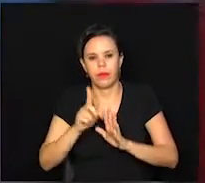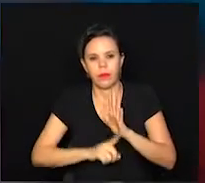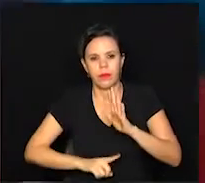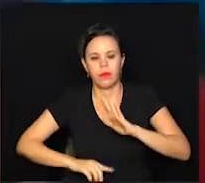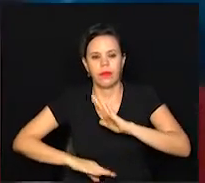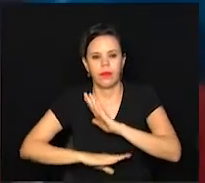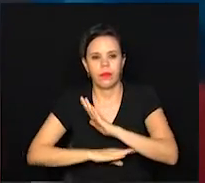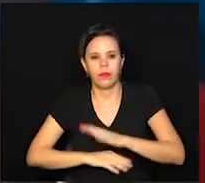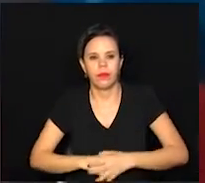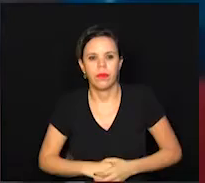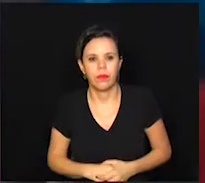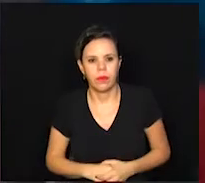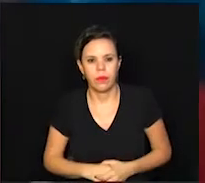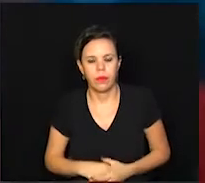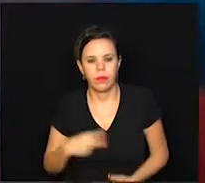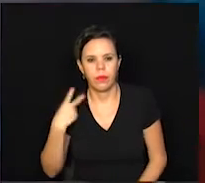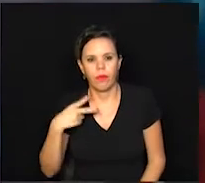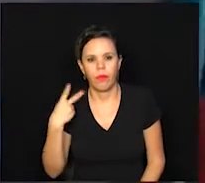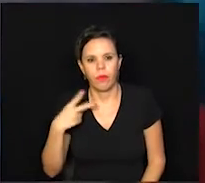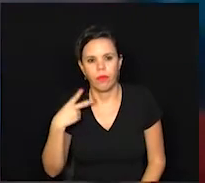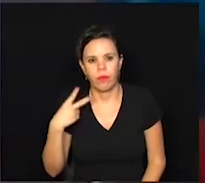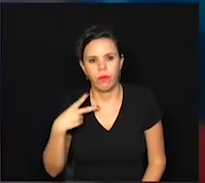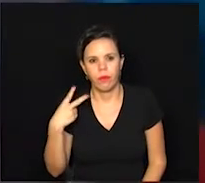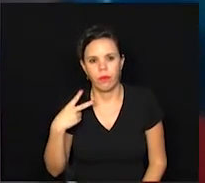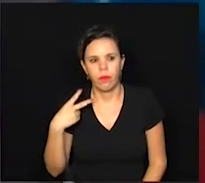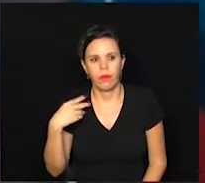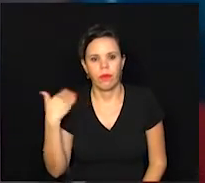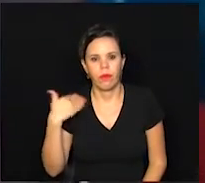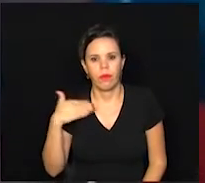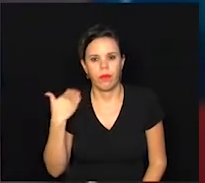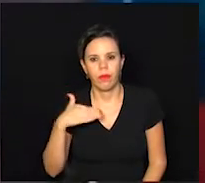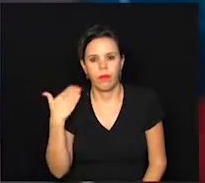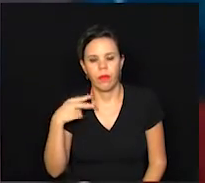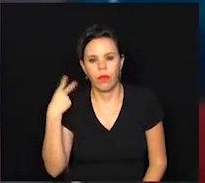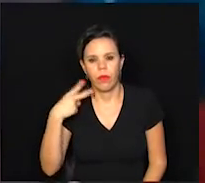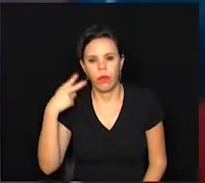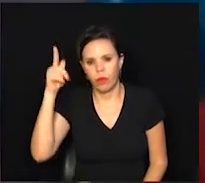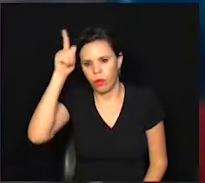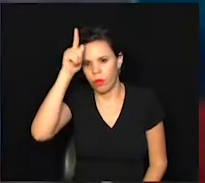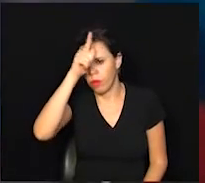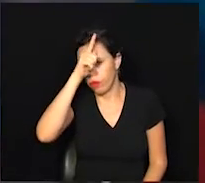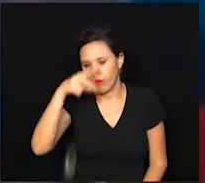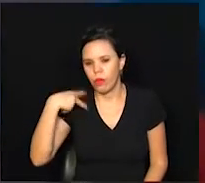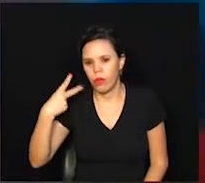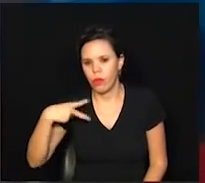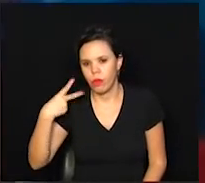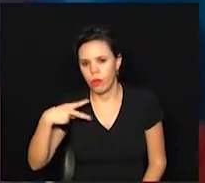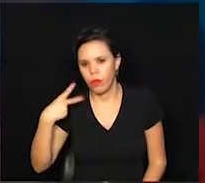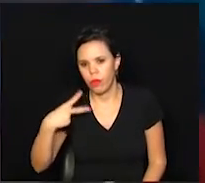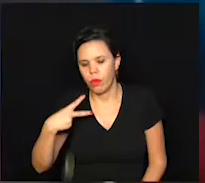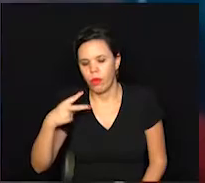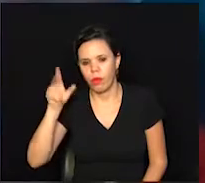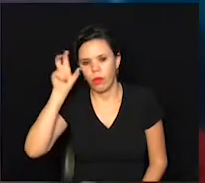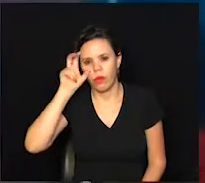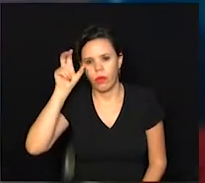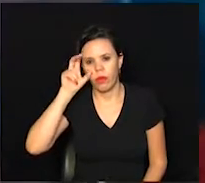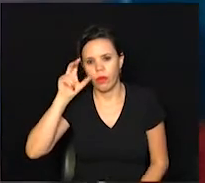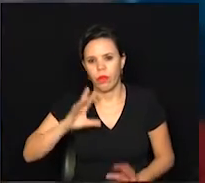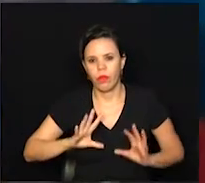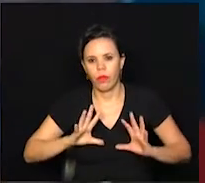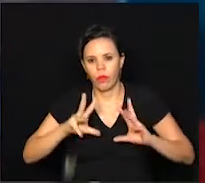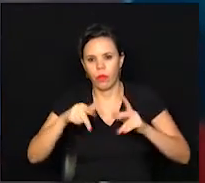Câmara, vereadora Mariana Conte, vereador Gustavo Peta, vereador Carlinhos Camilô,